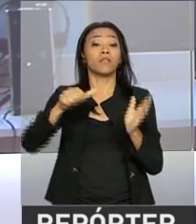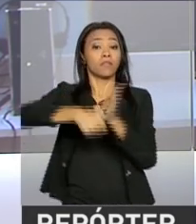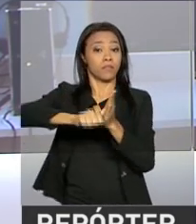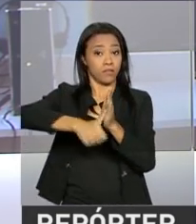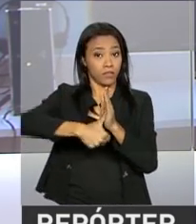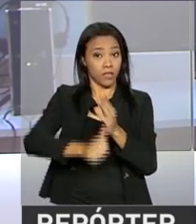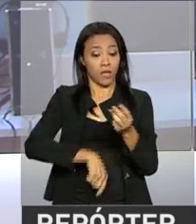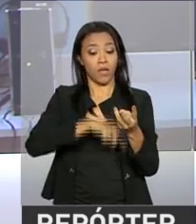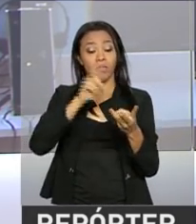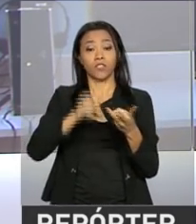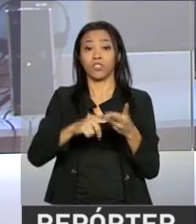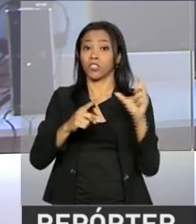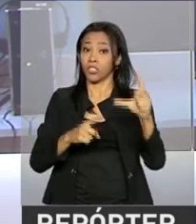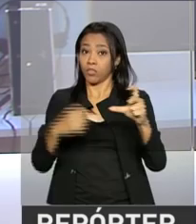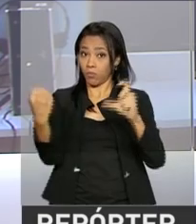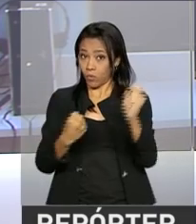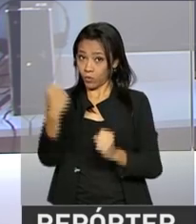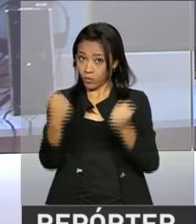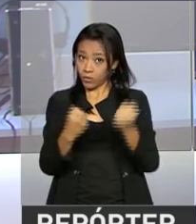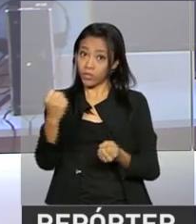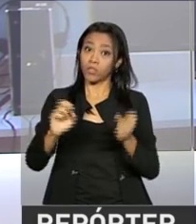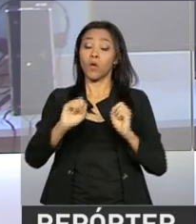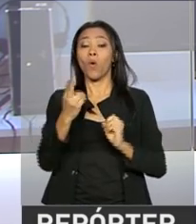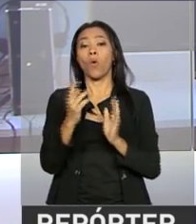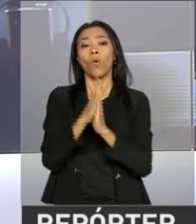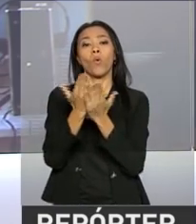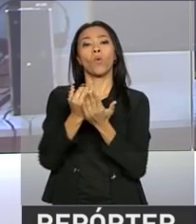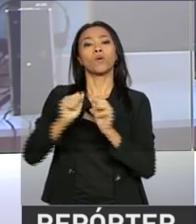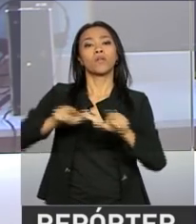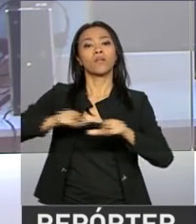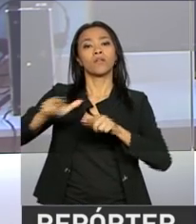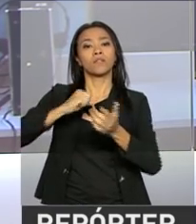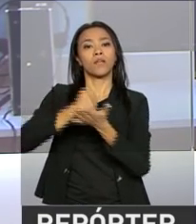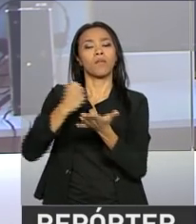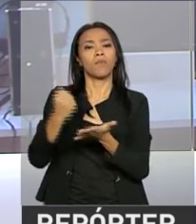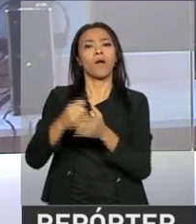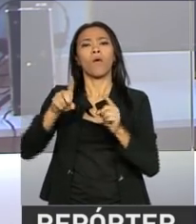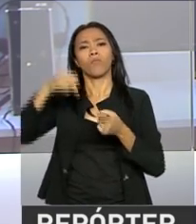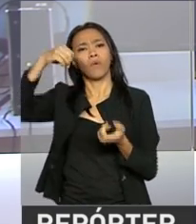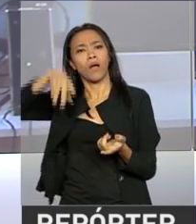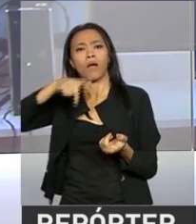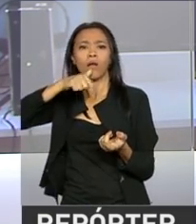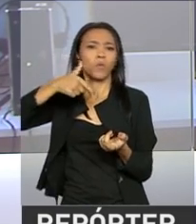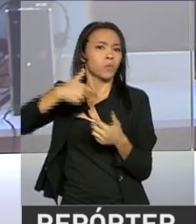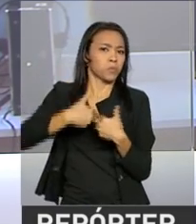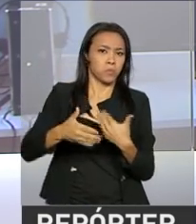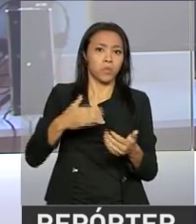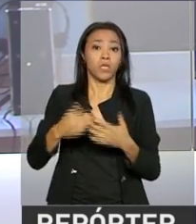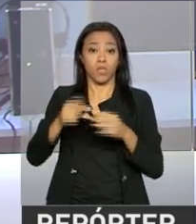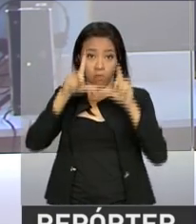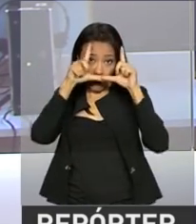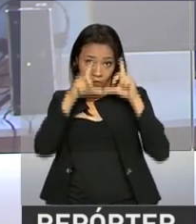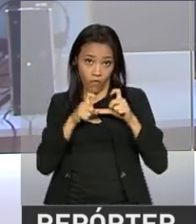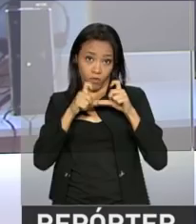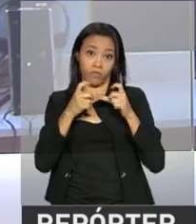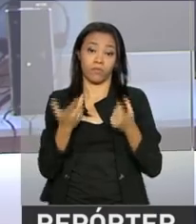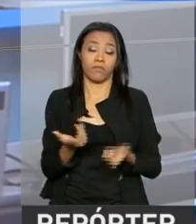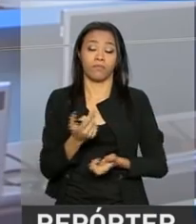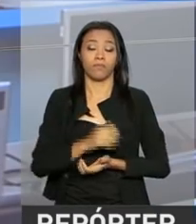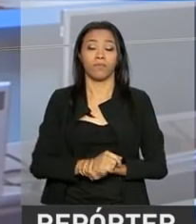identidade de motorista ou de trabalho comprovante de residência e uma foto 3 por4